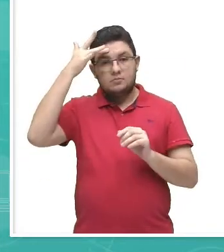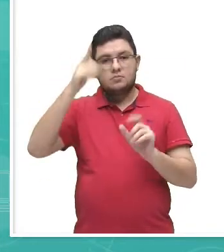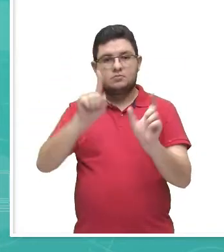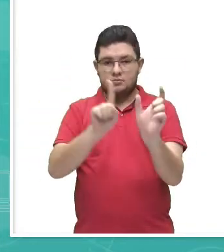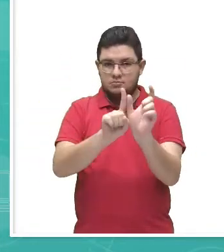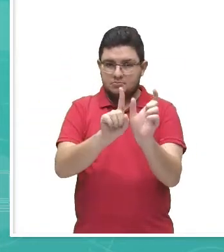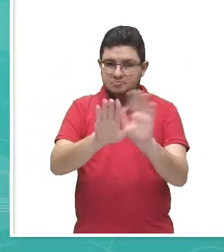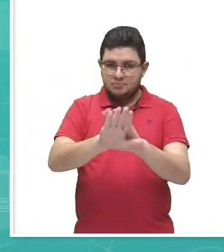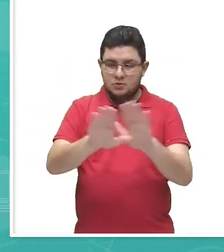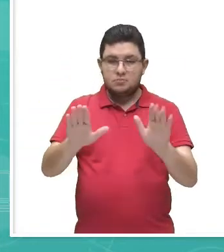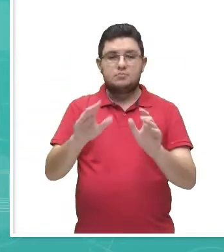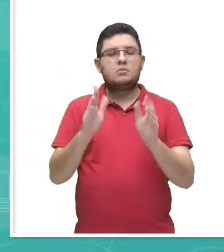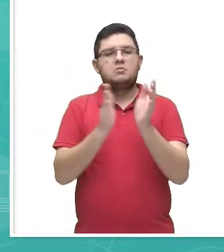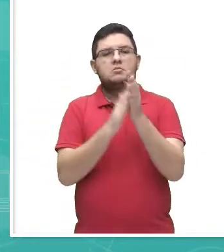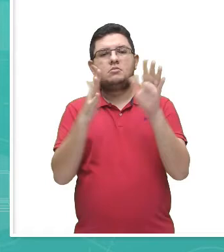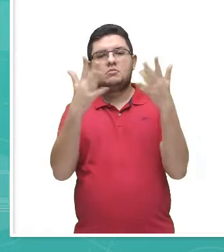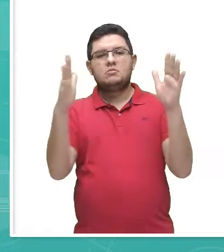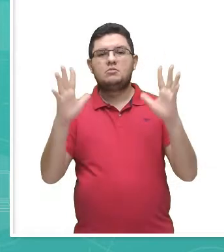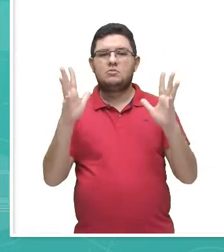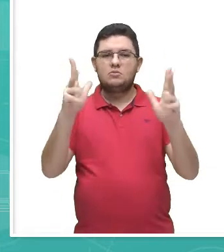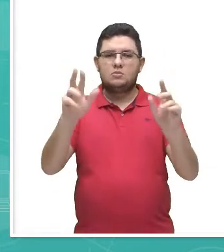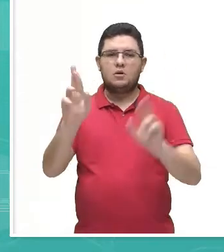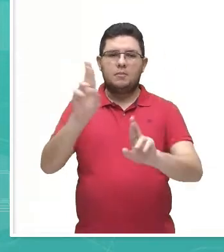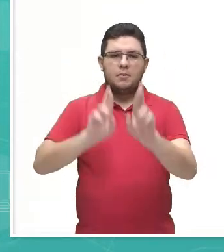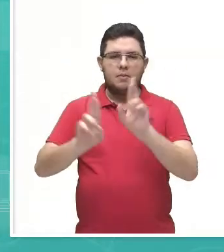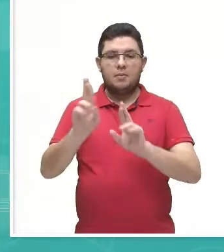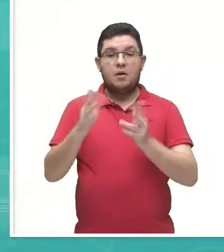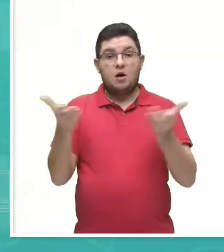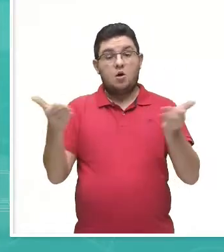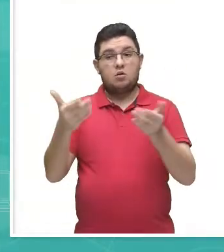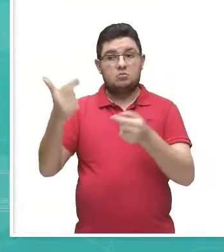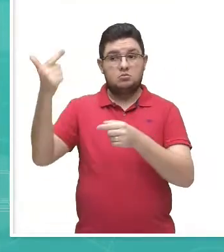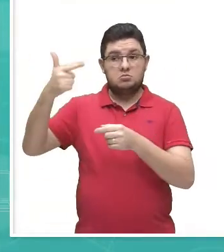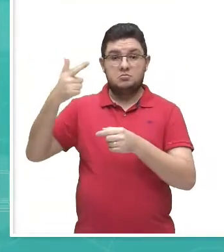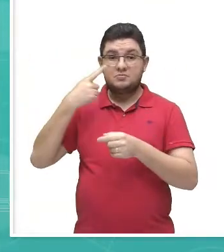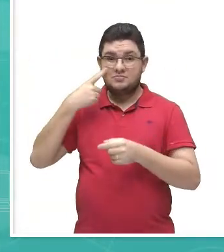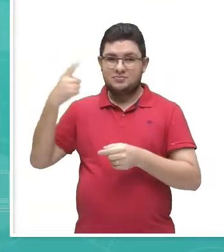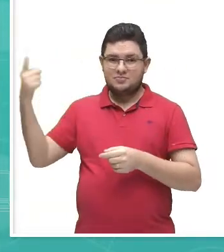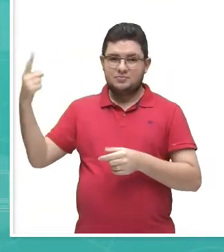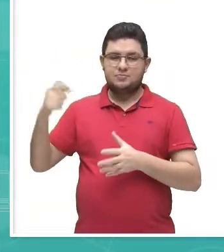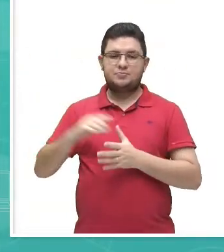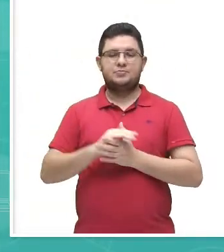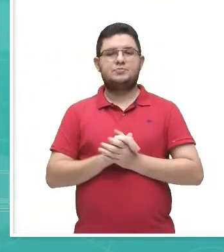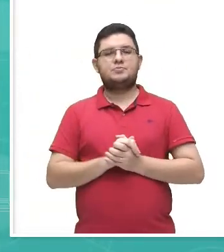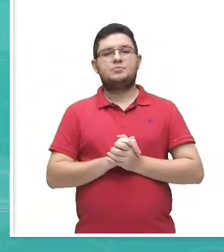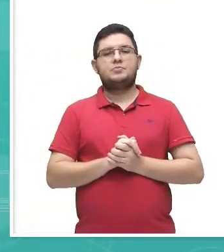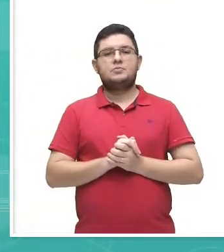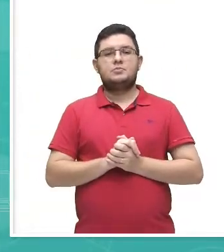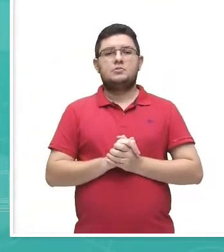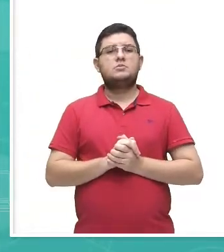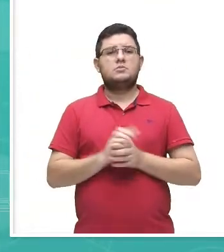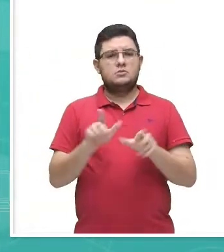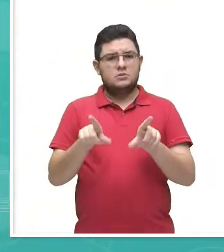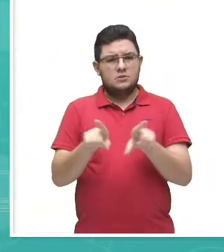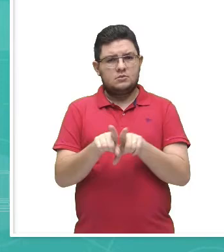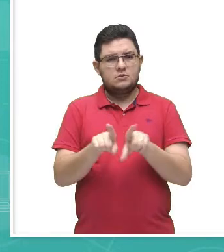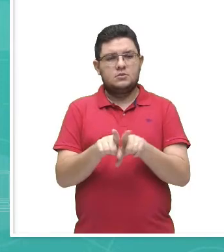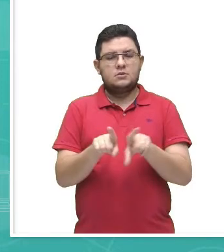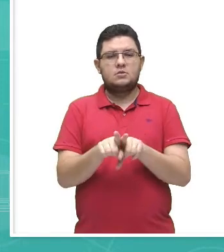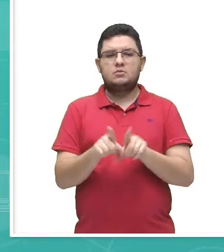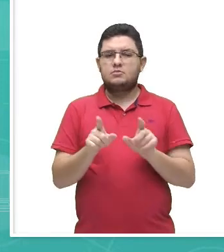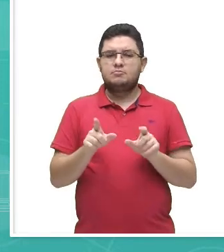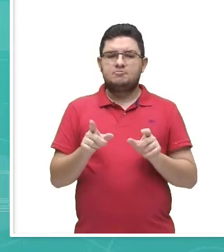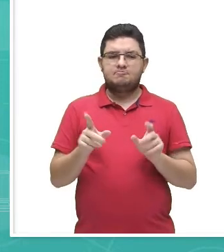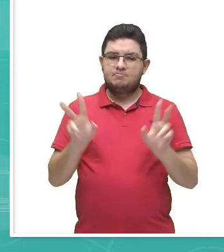ótimo trabalho. E agora a gente vai mostrar aí a segunda questão, né? Também falando em simple present. Olha só.